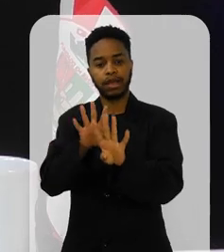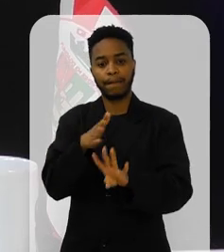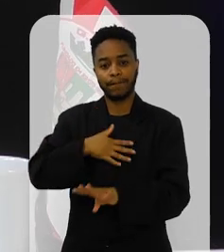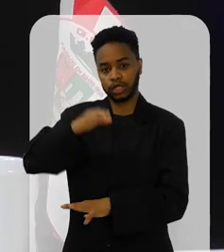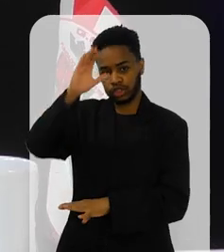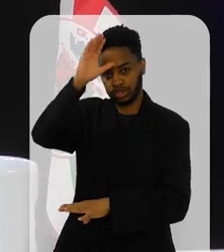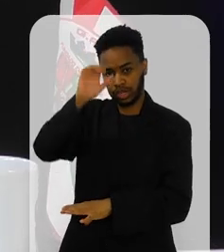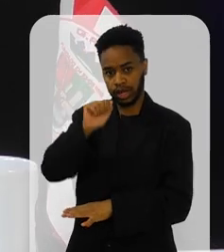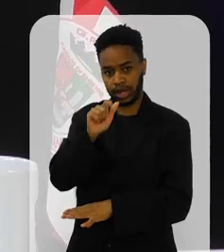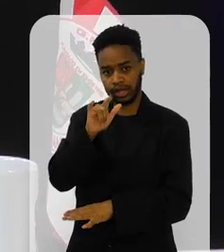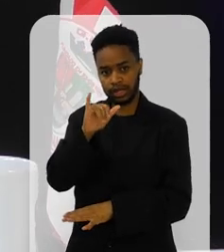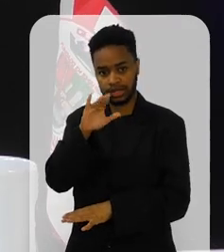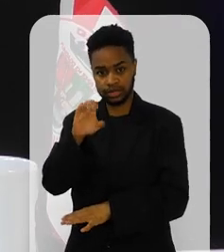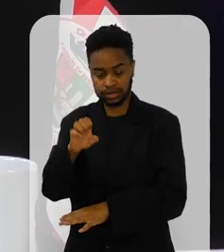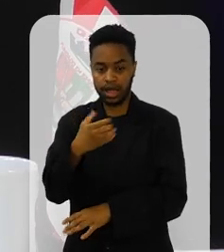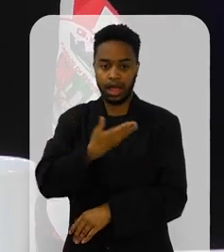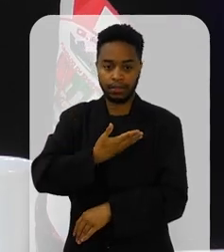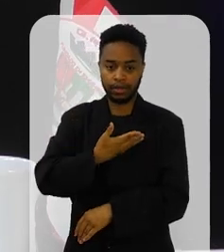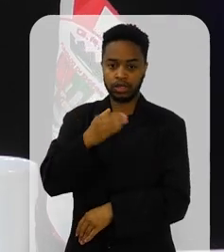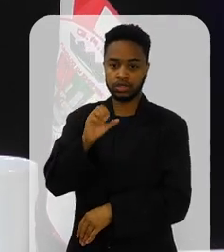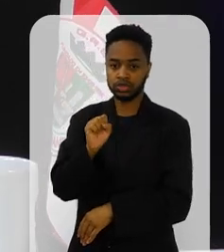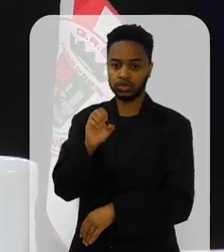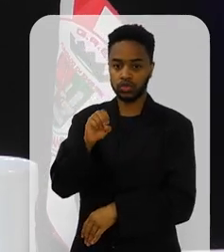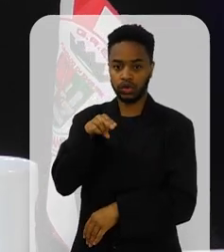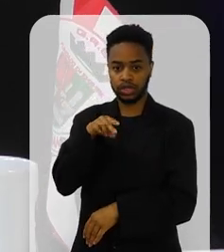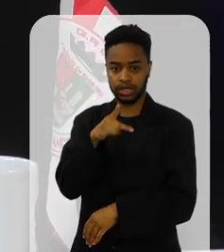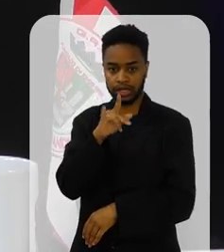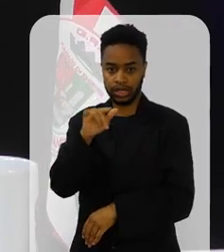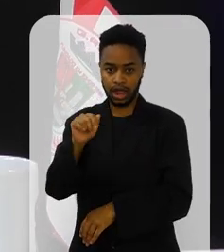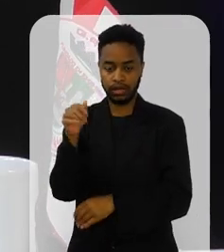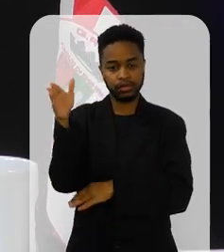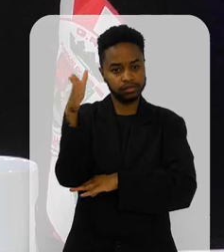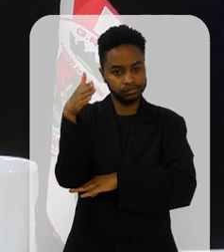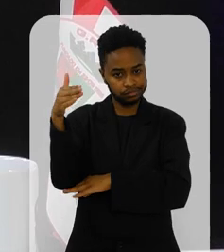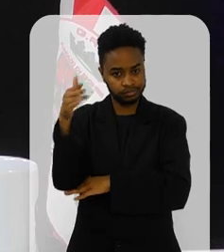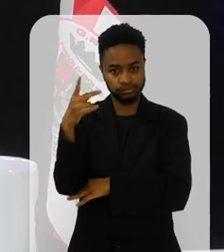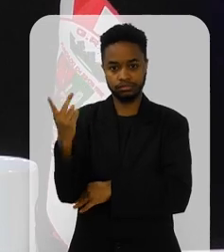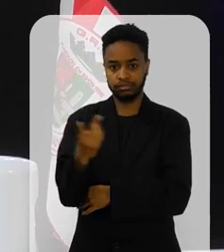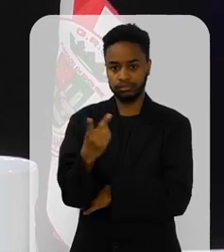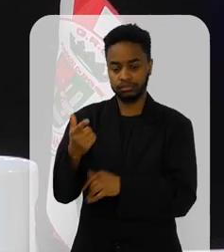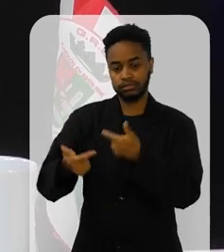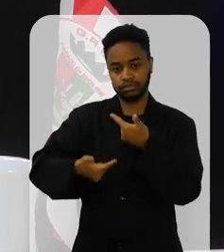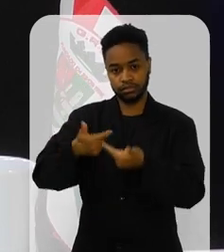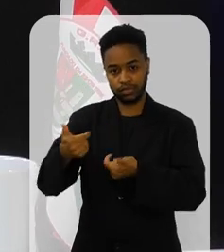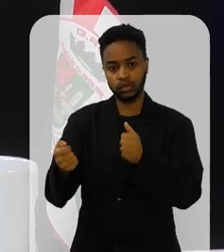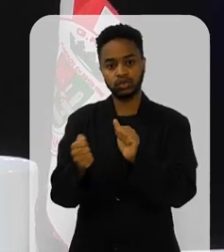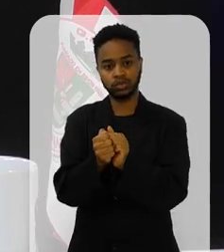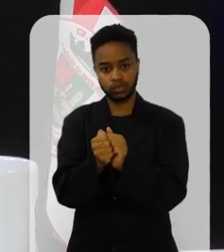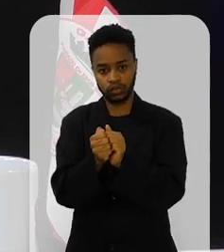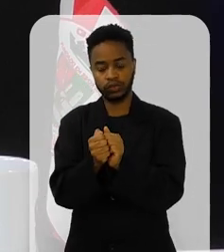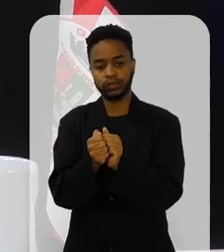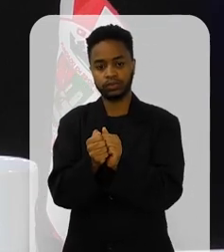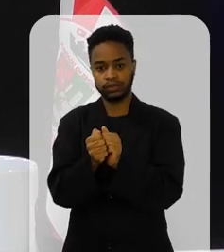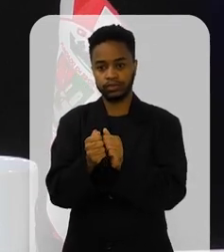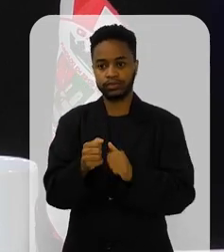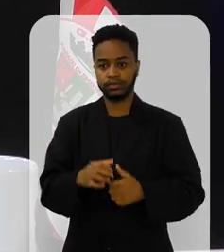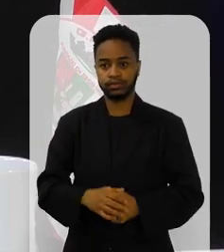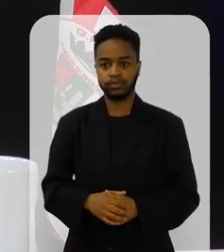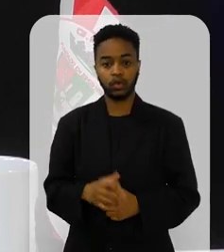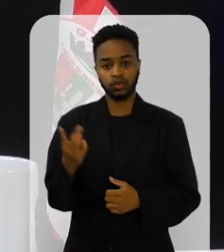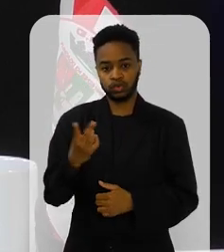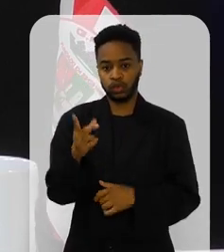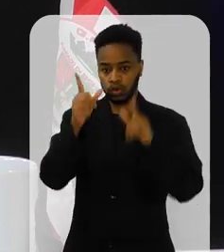Alice, amiga de Soninha, né, saudosa Soninha Porta-Bandeira. As duas trabalharam no Oliveira Prêmio, né, no hospital,